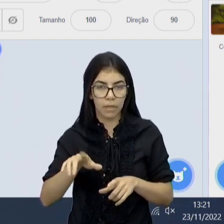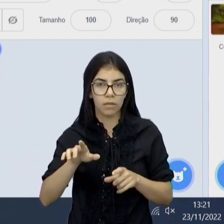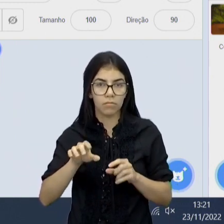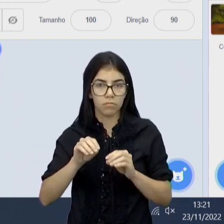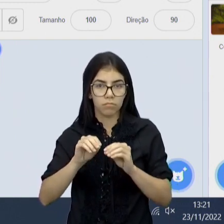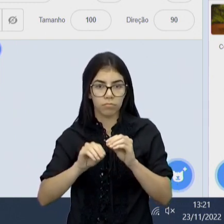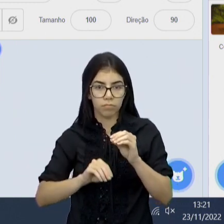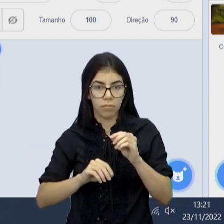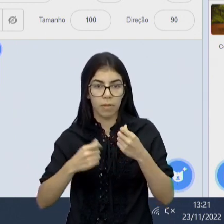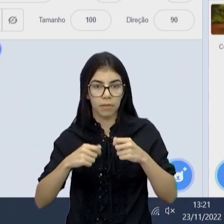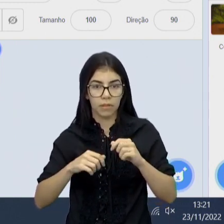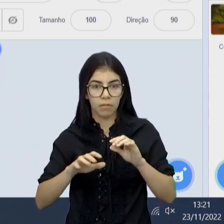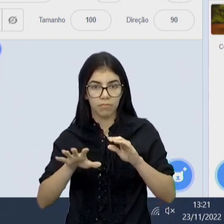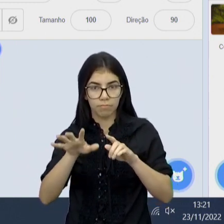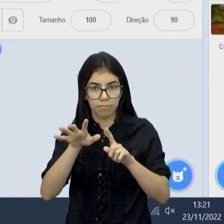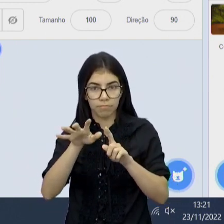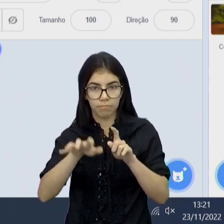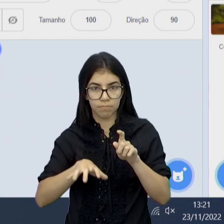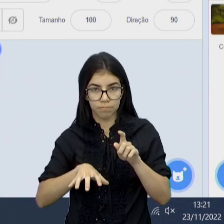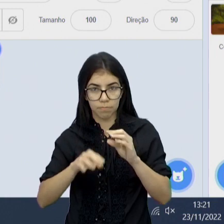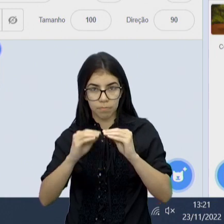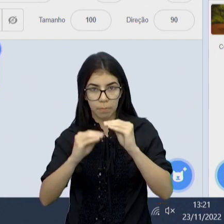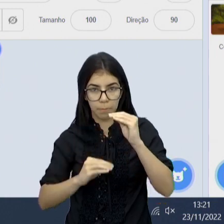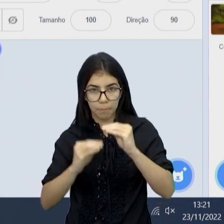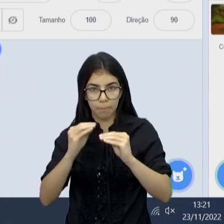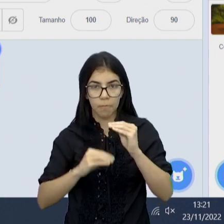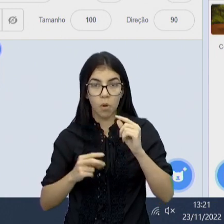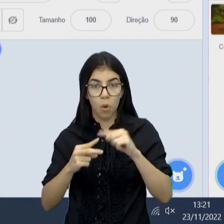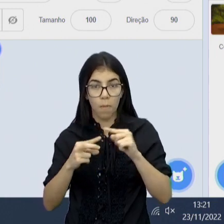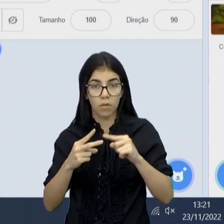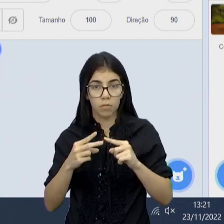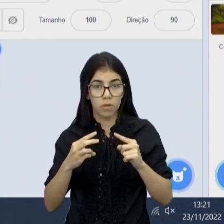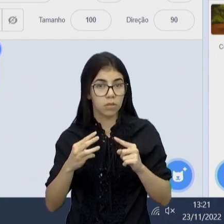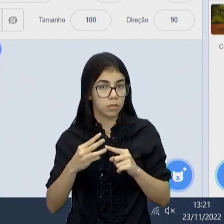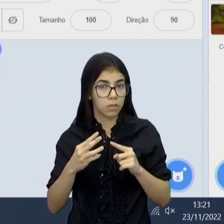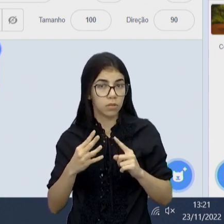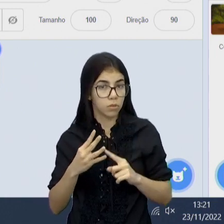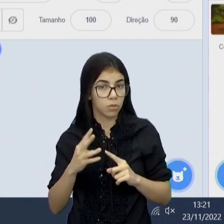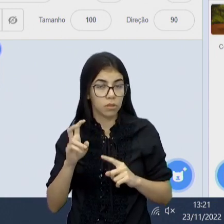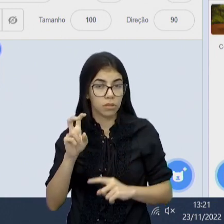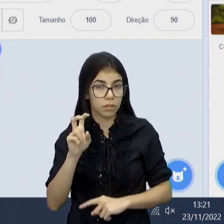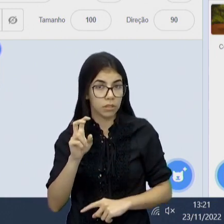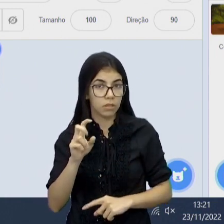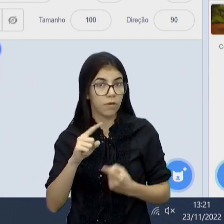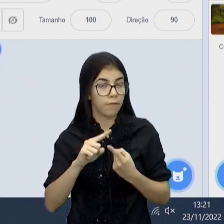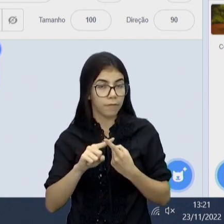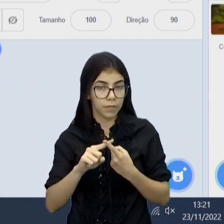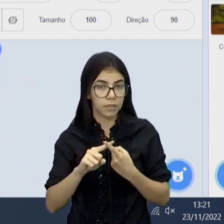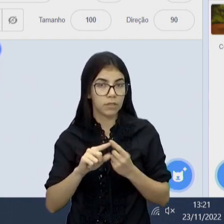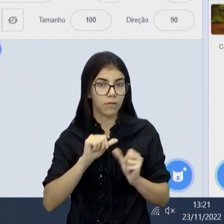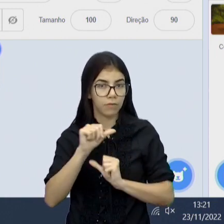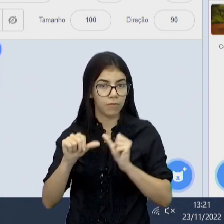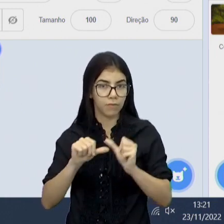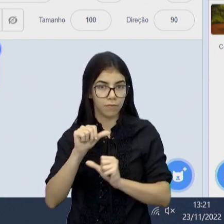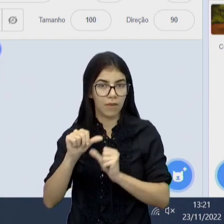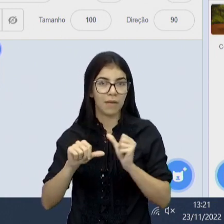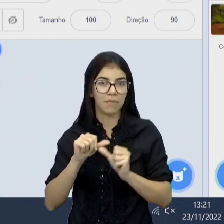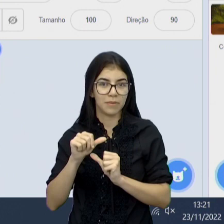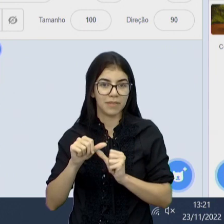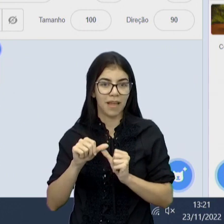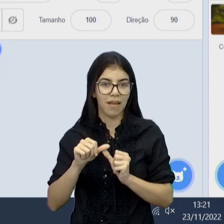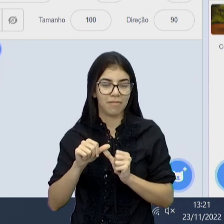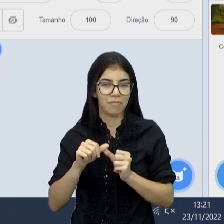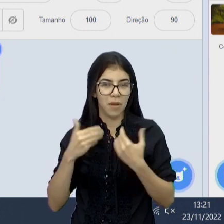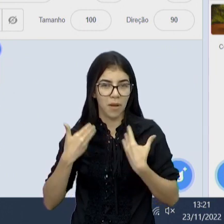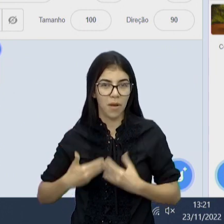você quiser duplicar, a gente vai usar a troca de fantasia 1, 2, 3, 4, 5 vezes. Eu posso duplicar e deixar ele quietinho? Você clica e